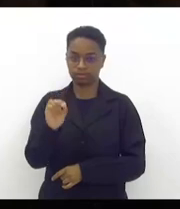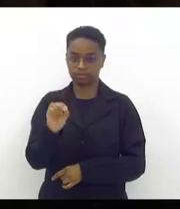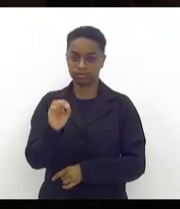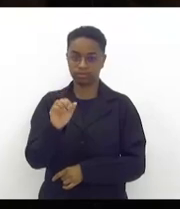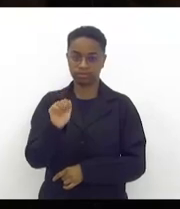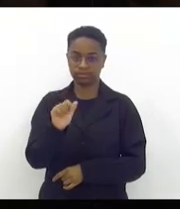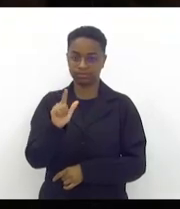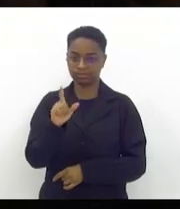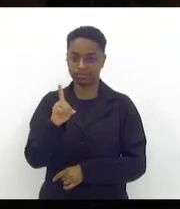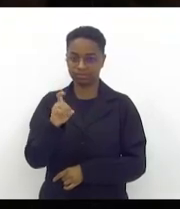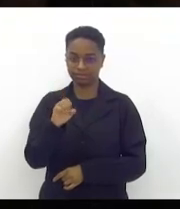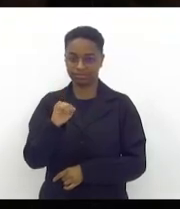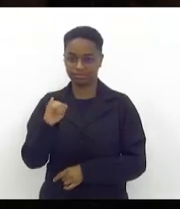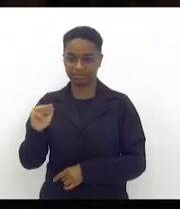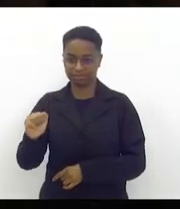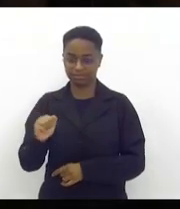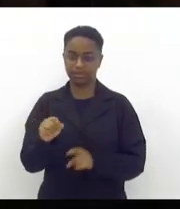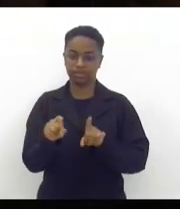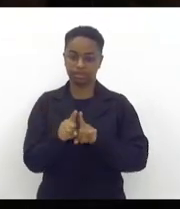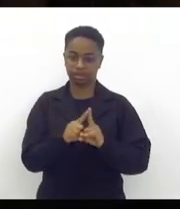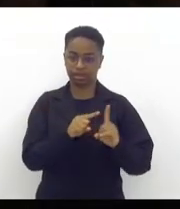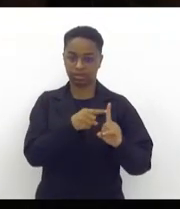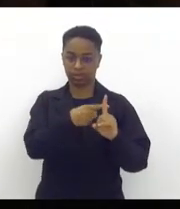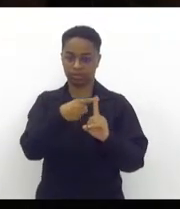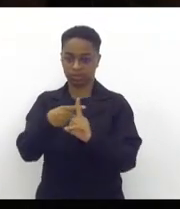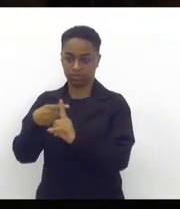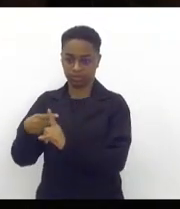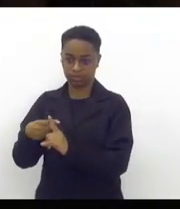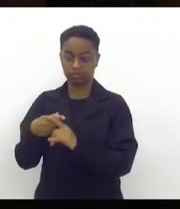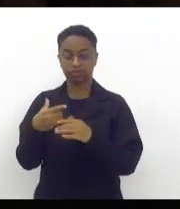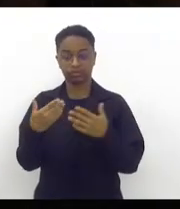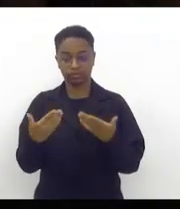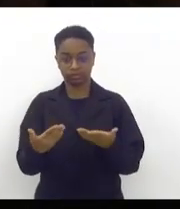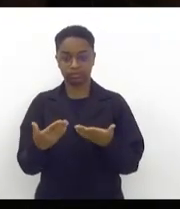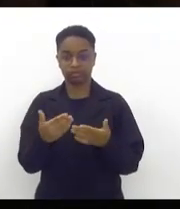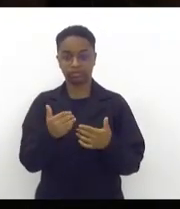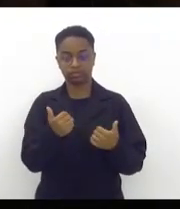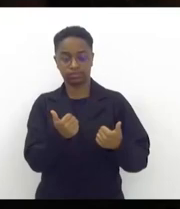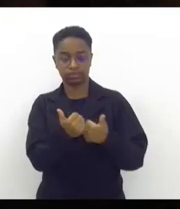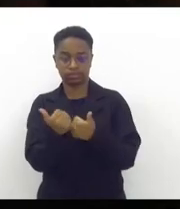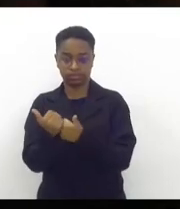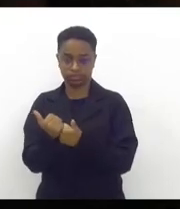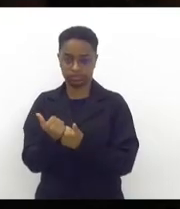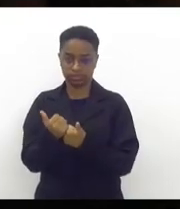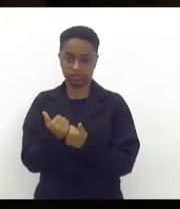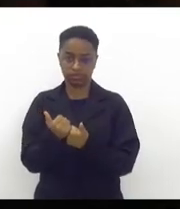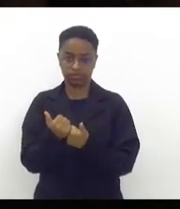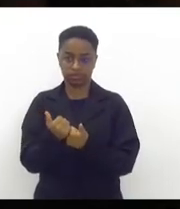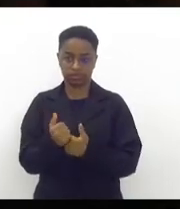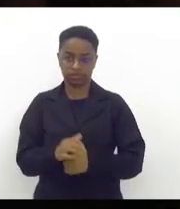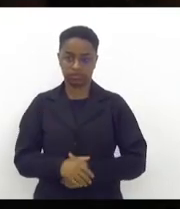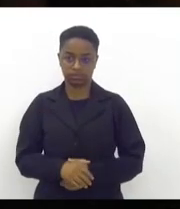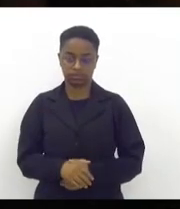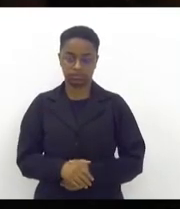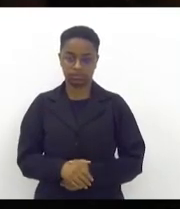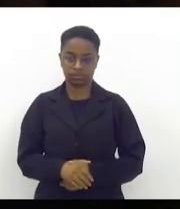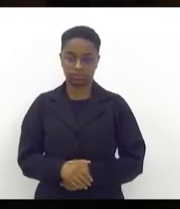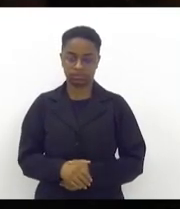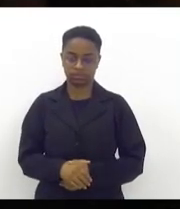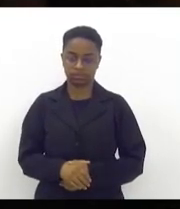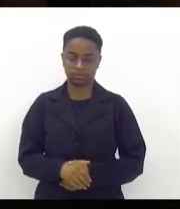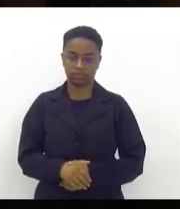relação dos 10 mais beneficiados. Posso dar até a cópia dessa página, tabela 8 do estudo do IPEA.